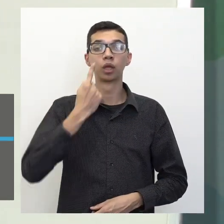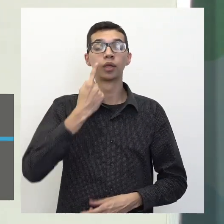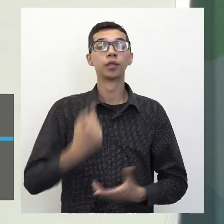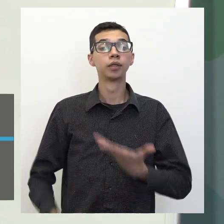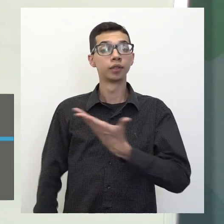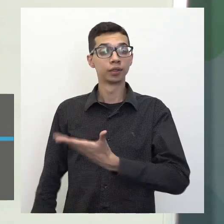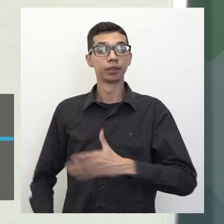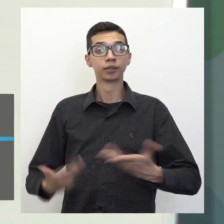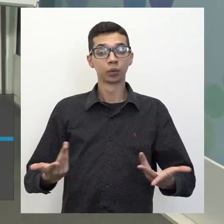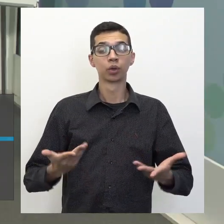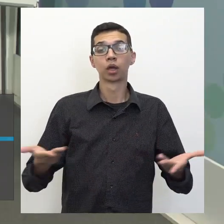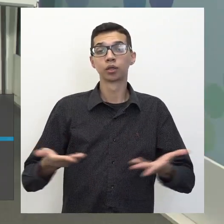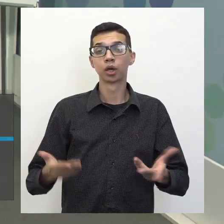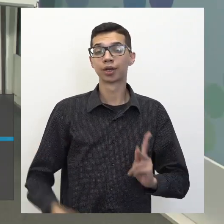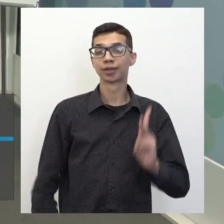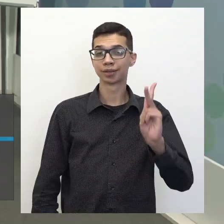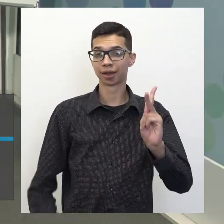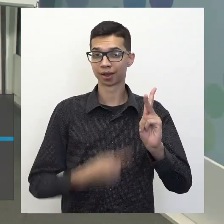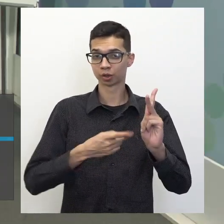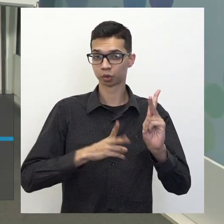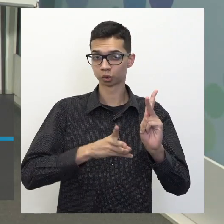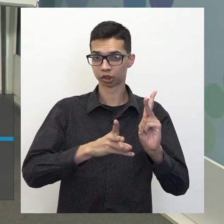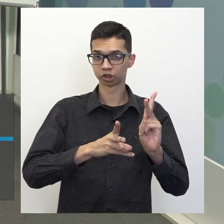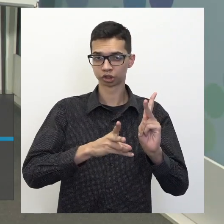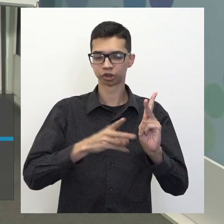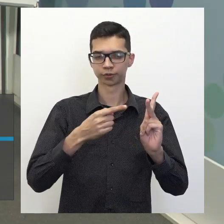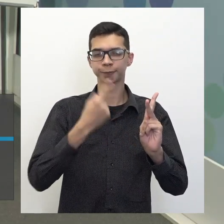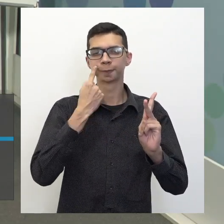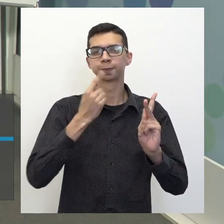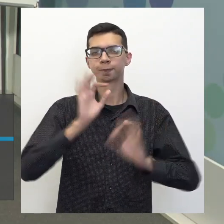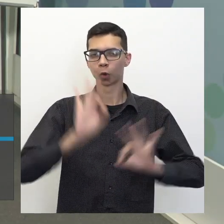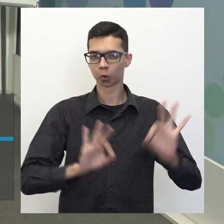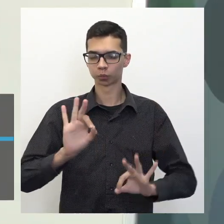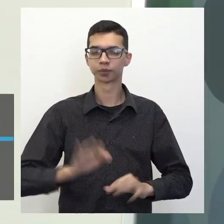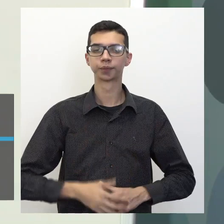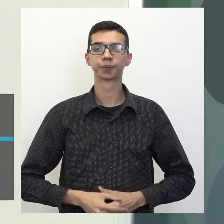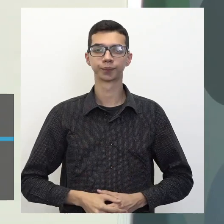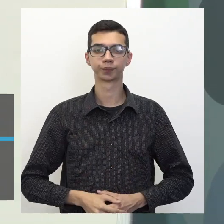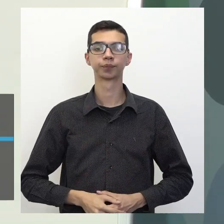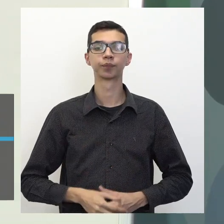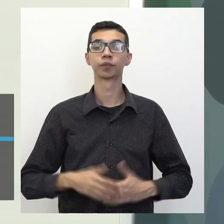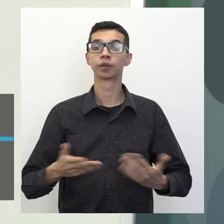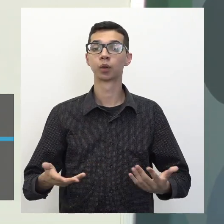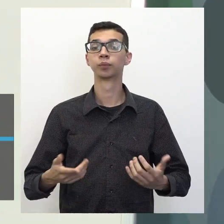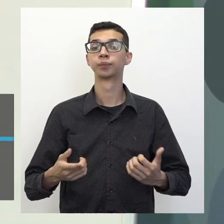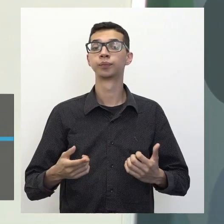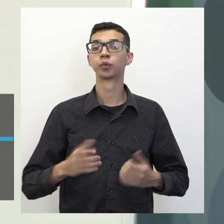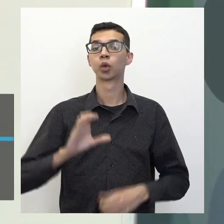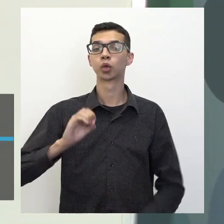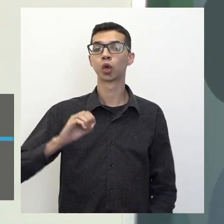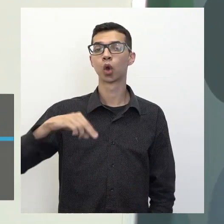constante de equilíbrio? Deixa eu pegar outra caneta, quem sabe um pouquinho melhor. Então, para a condição 1. Então, vamos lá. Condição